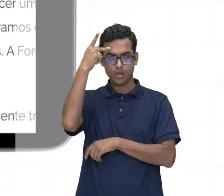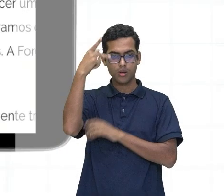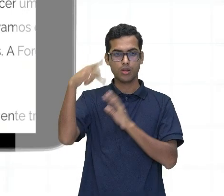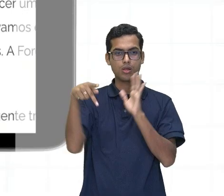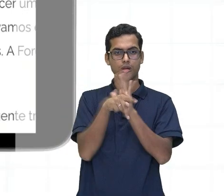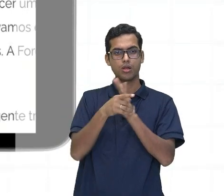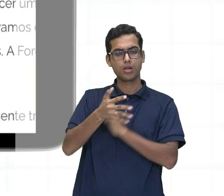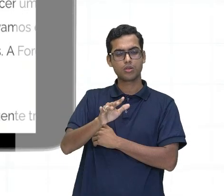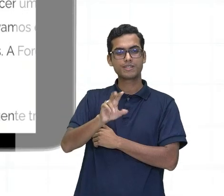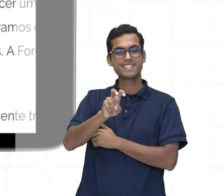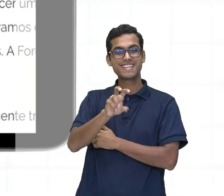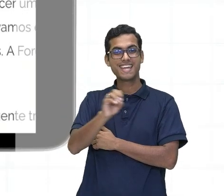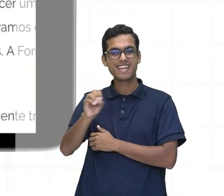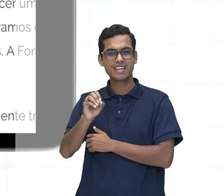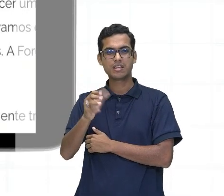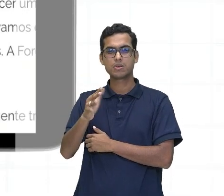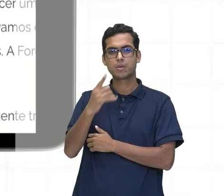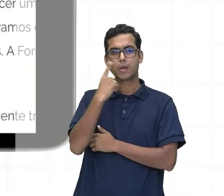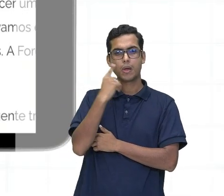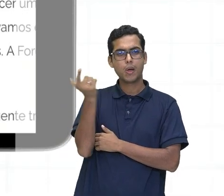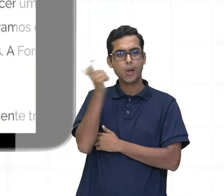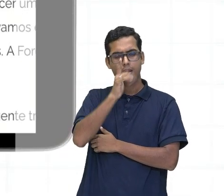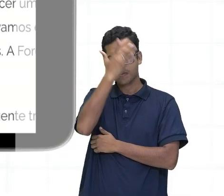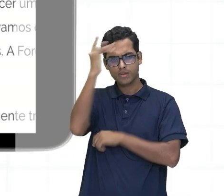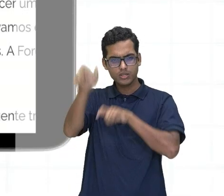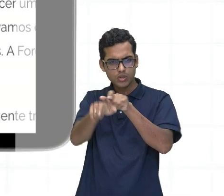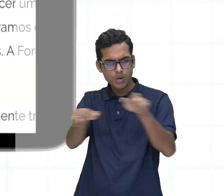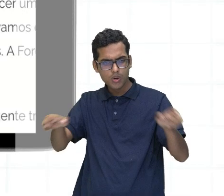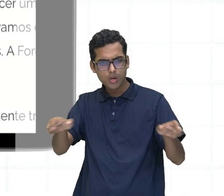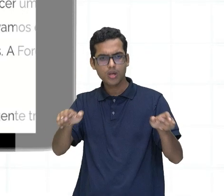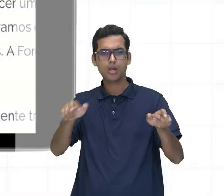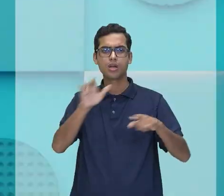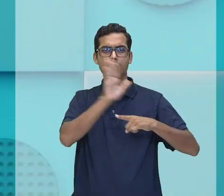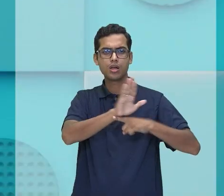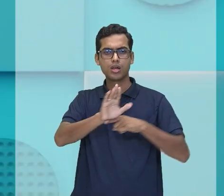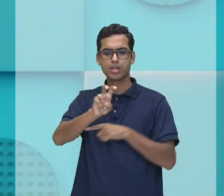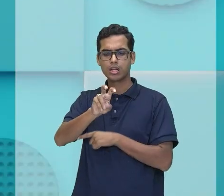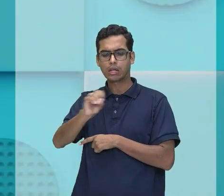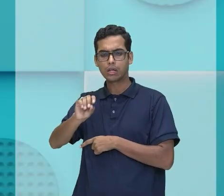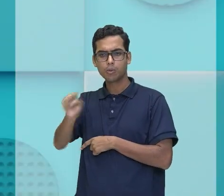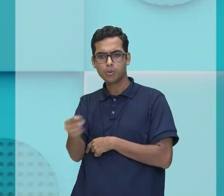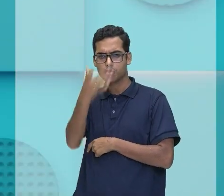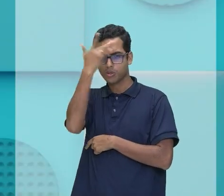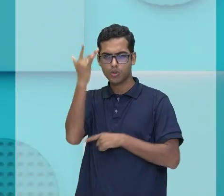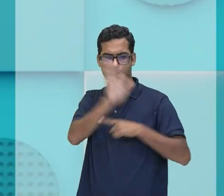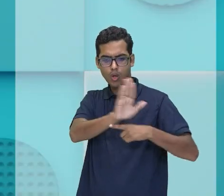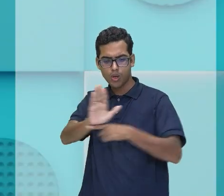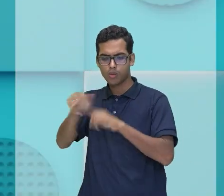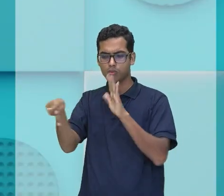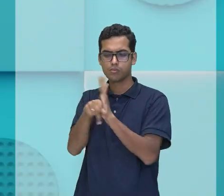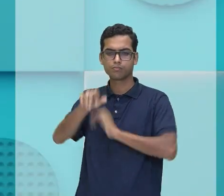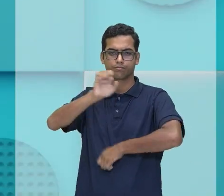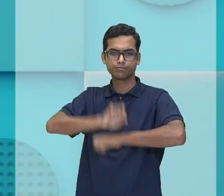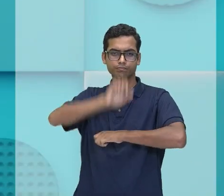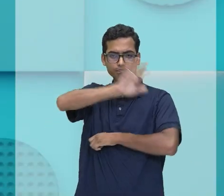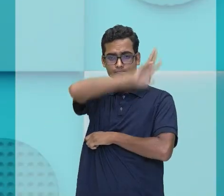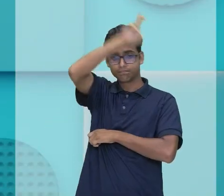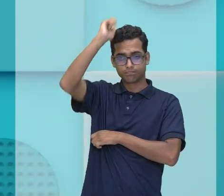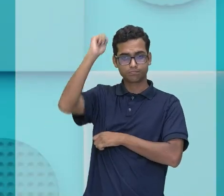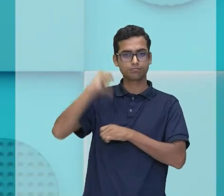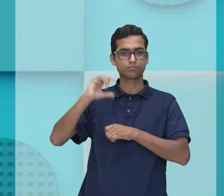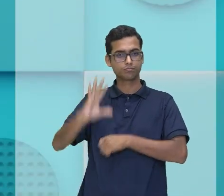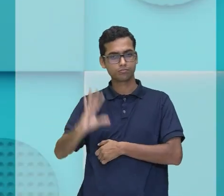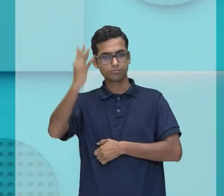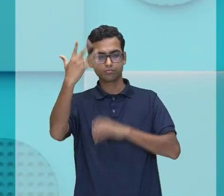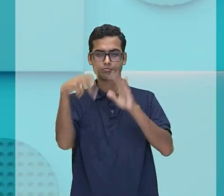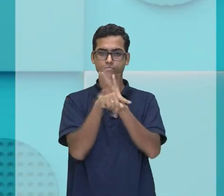mesmo tempo, coloca aí, então, a opinião, né, sobre o que vai acontecer dentro dessa questão da estiagem do